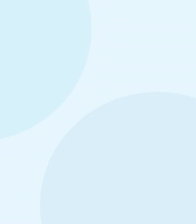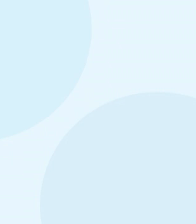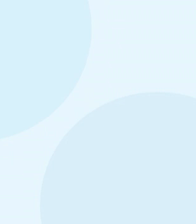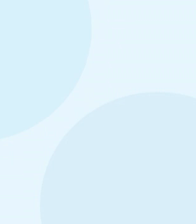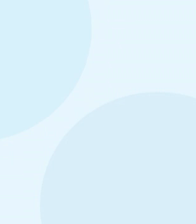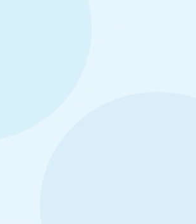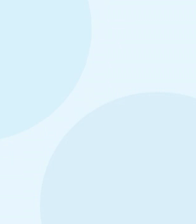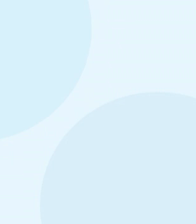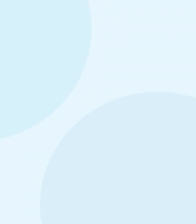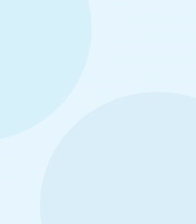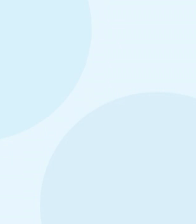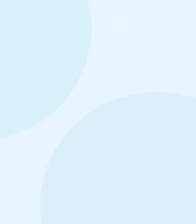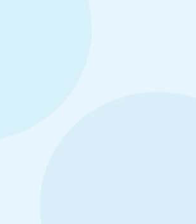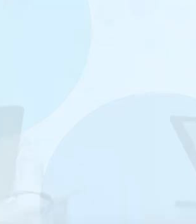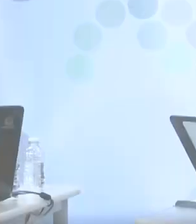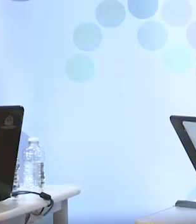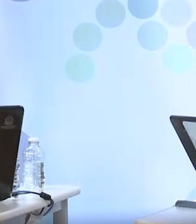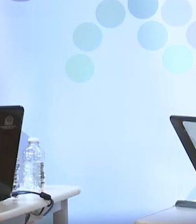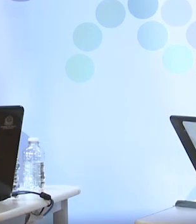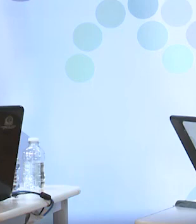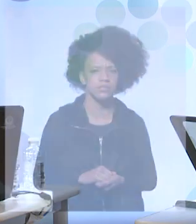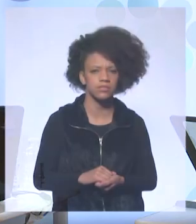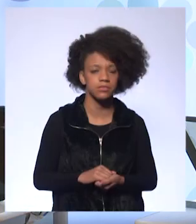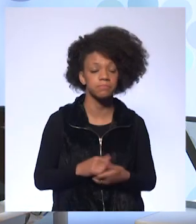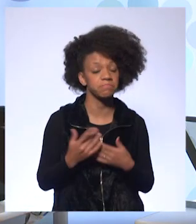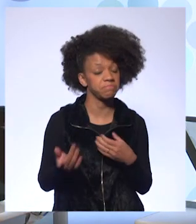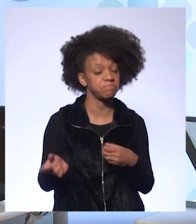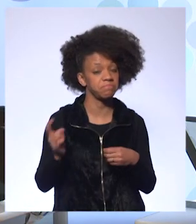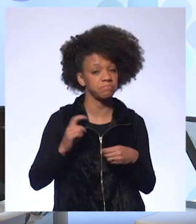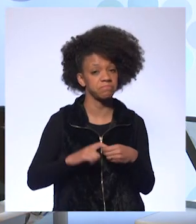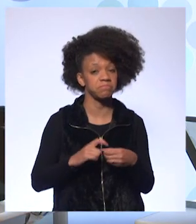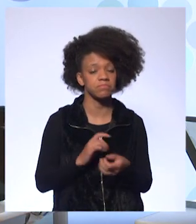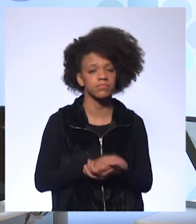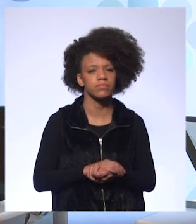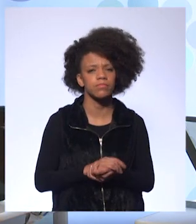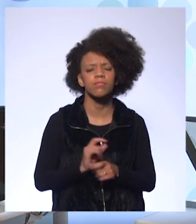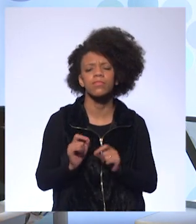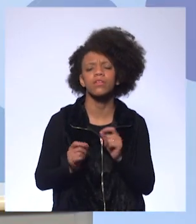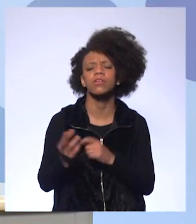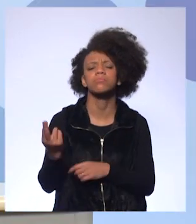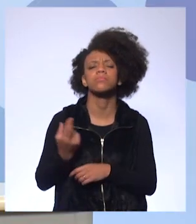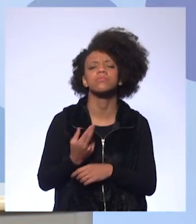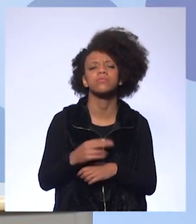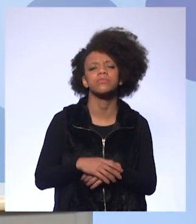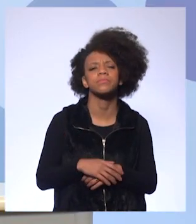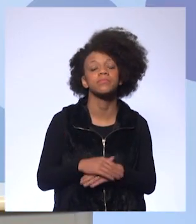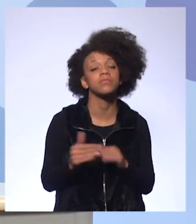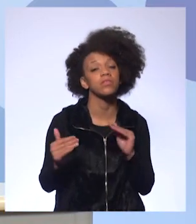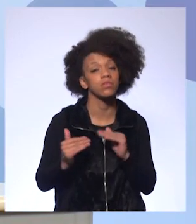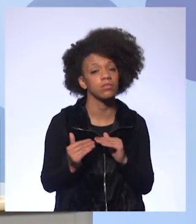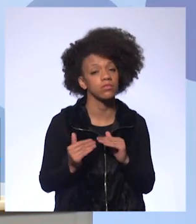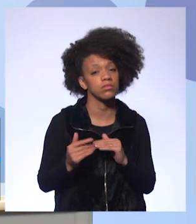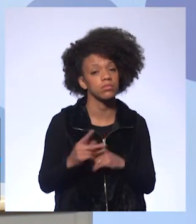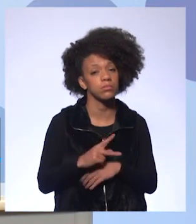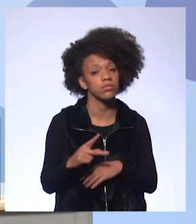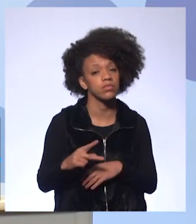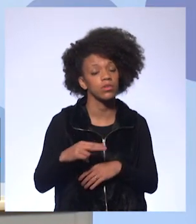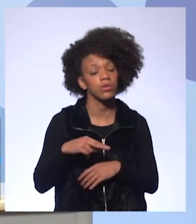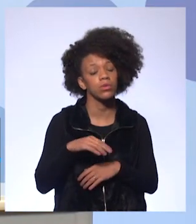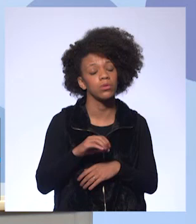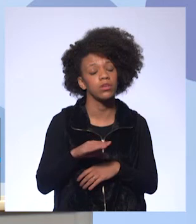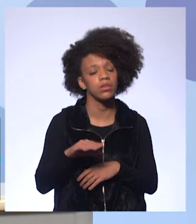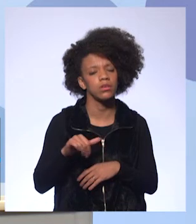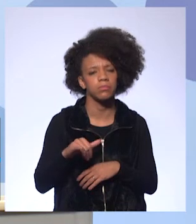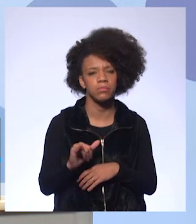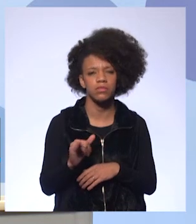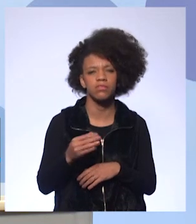E aí de lá voltamos então para quê que estão respondendo então eu concordo com a professora Noemi Eu